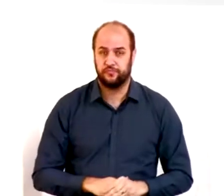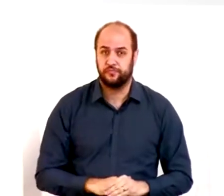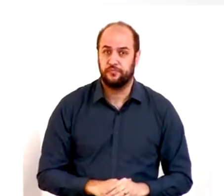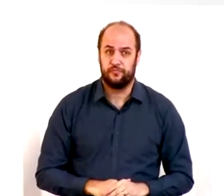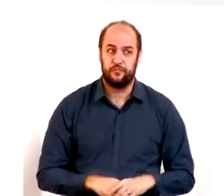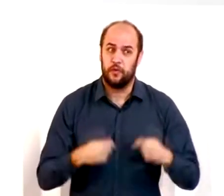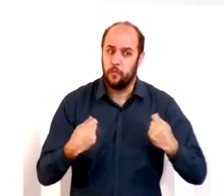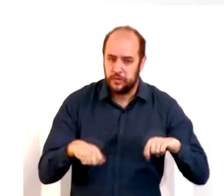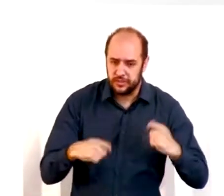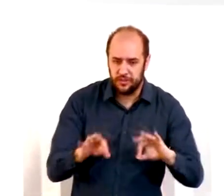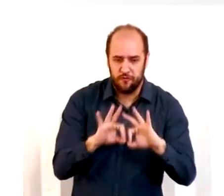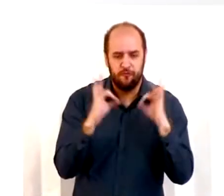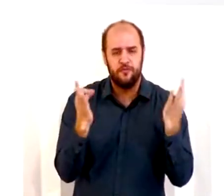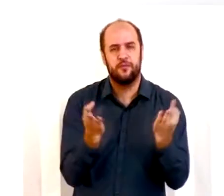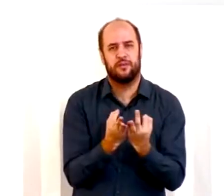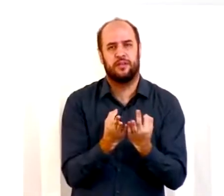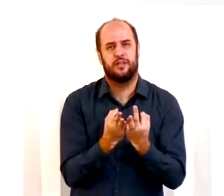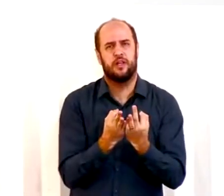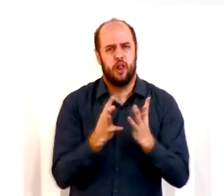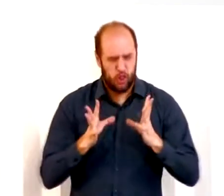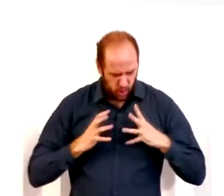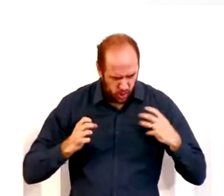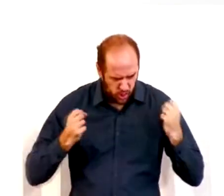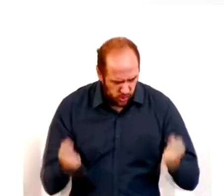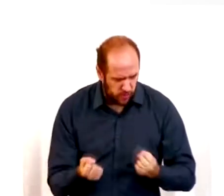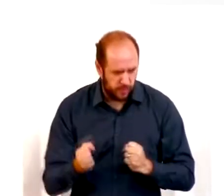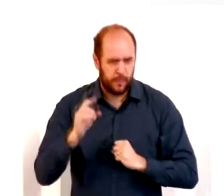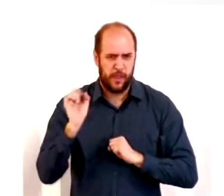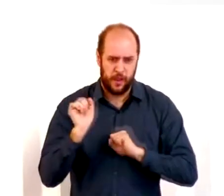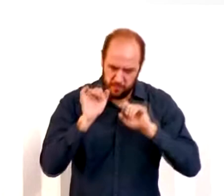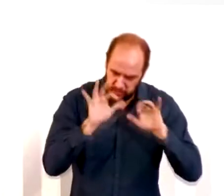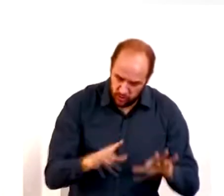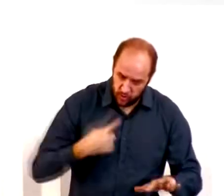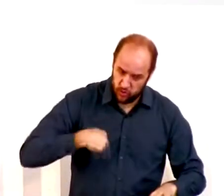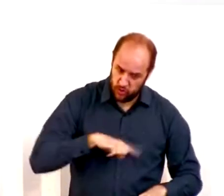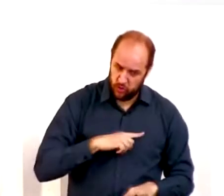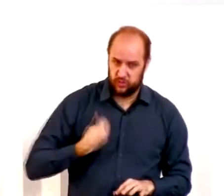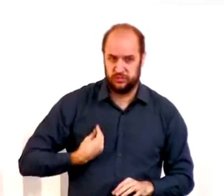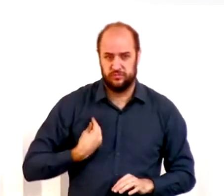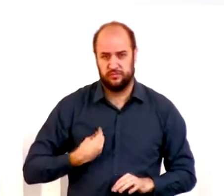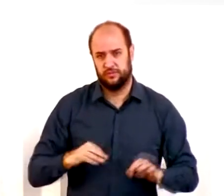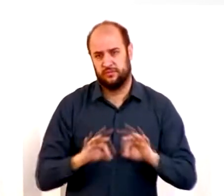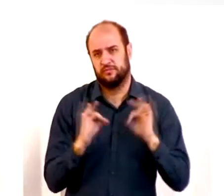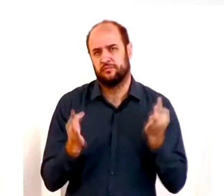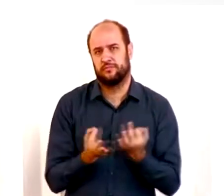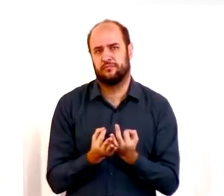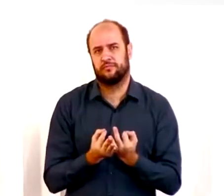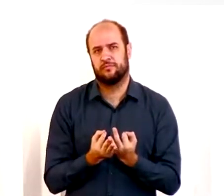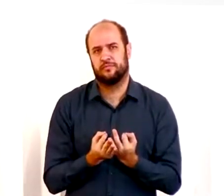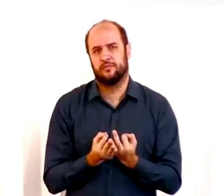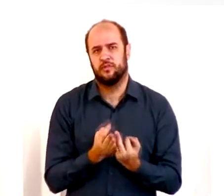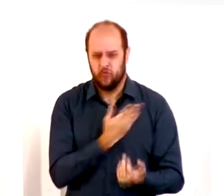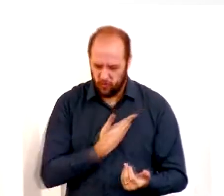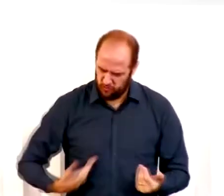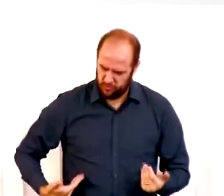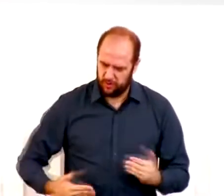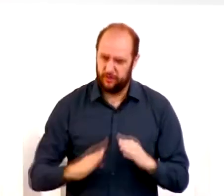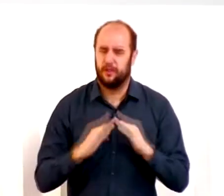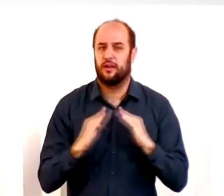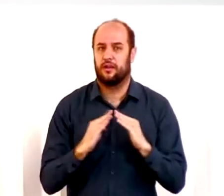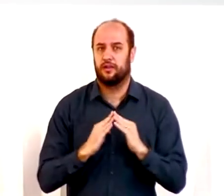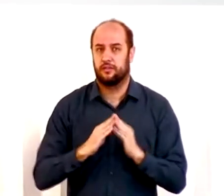precisa ter consciência, ele luta por nós aqui, ele é o que luta por nós aqui. Esse é o que melhor governa a casa. Quando uma família